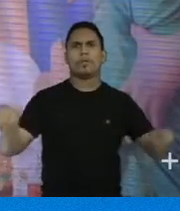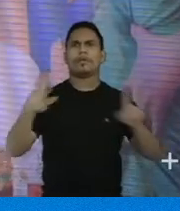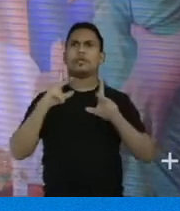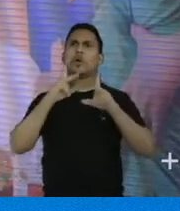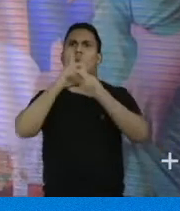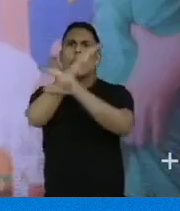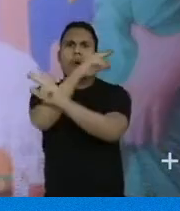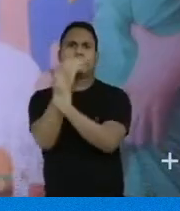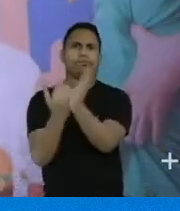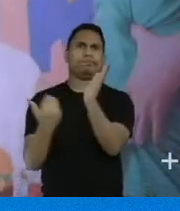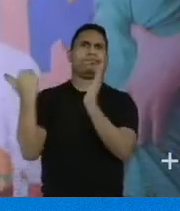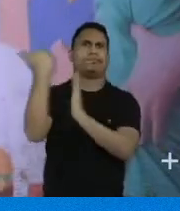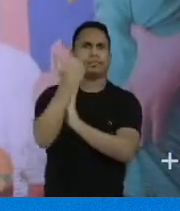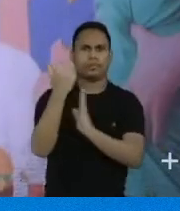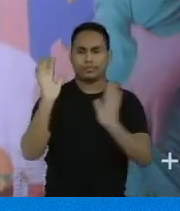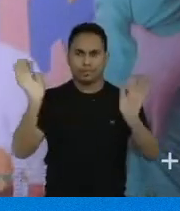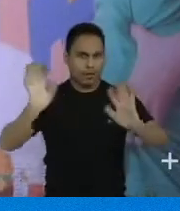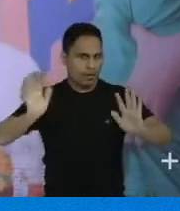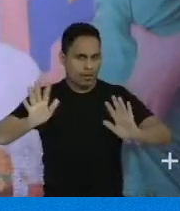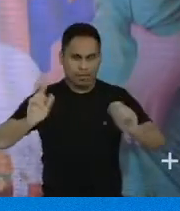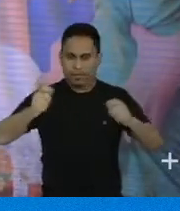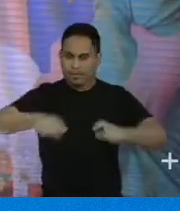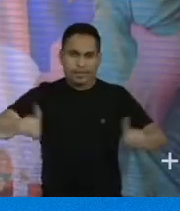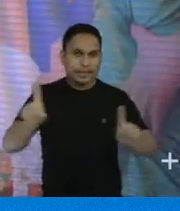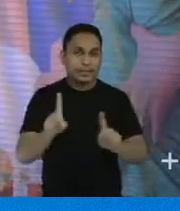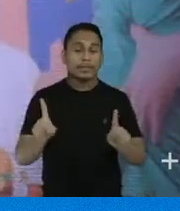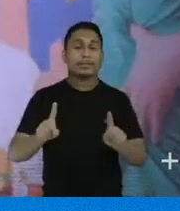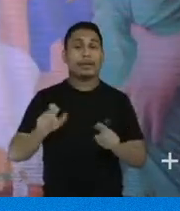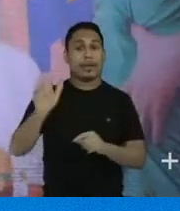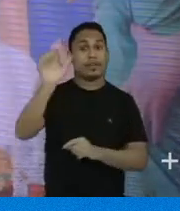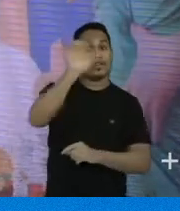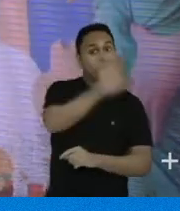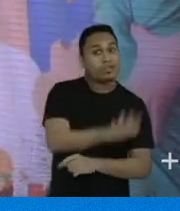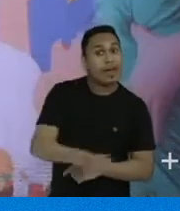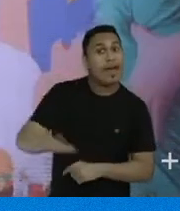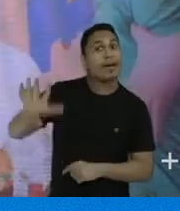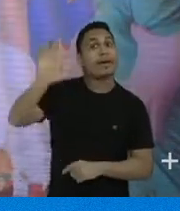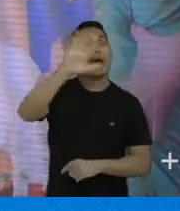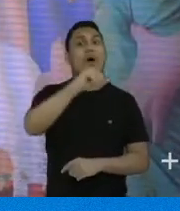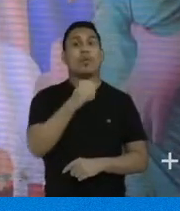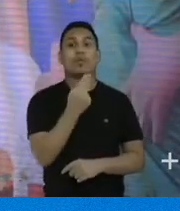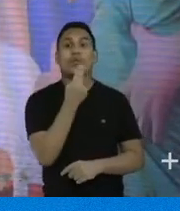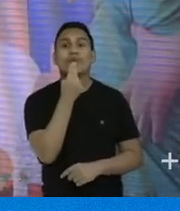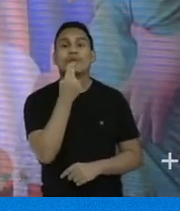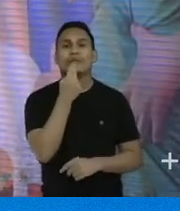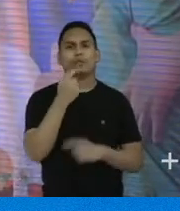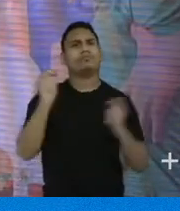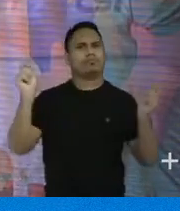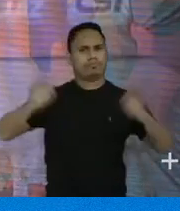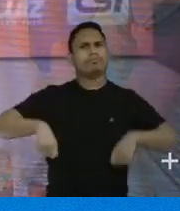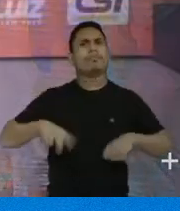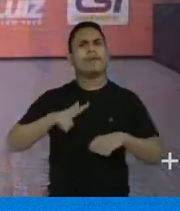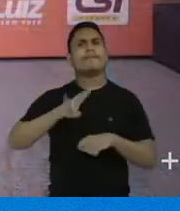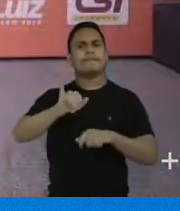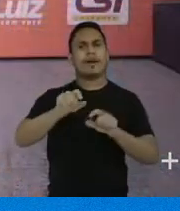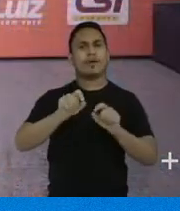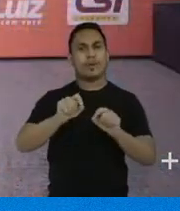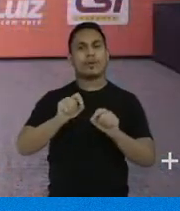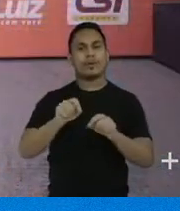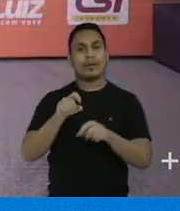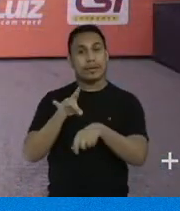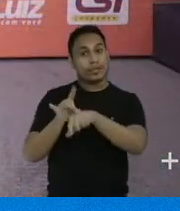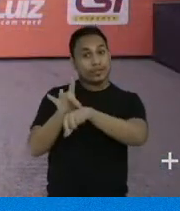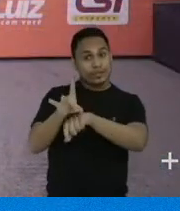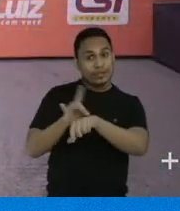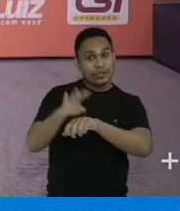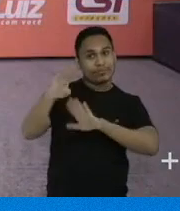da moda. Então, em geral, um nutricionista capacitado para isso vai direcionar e faz muito